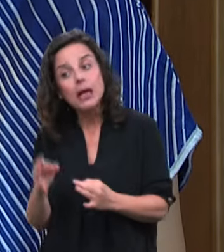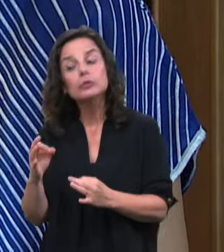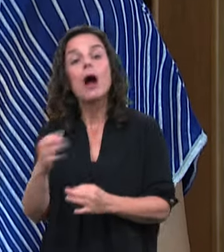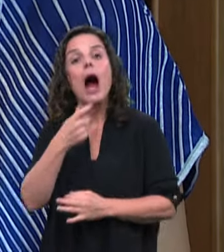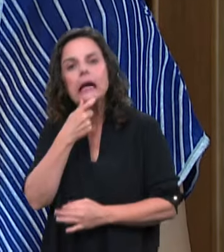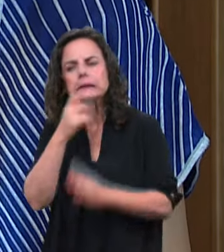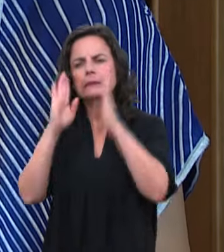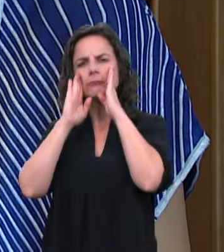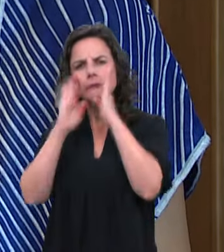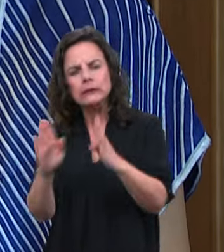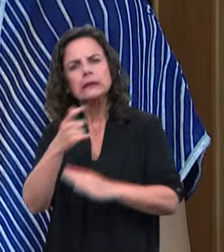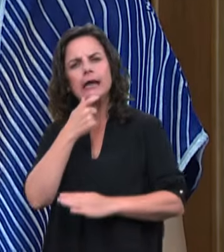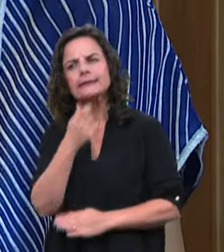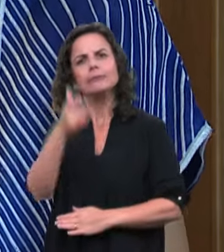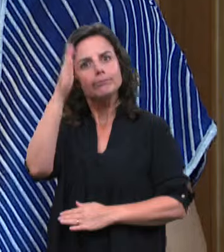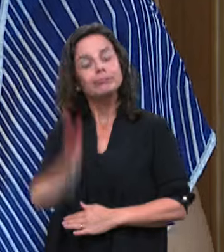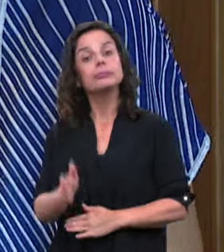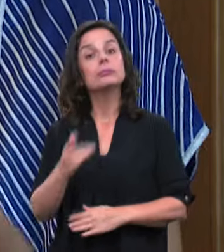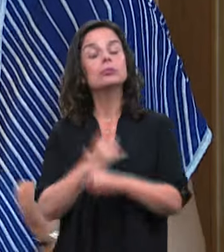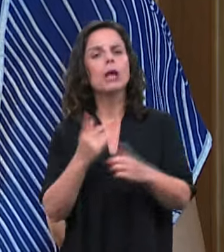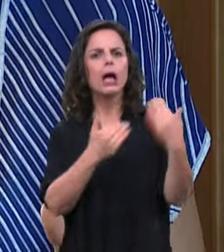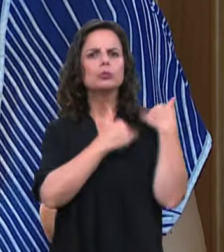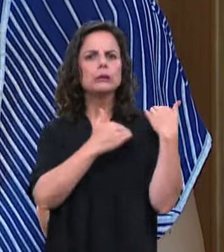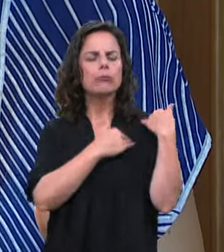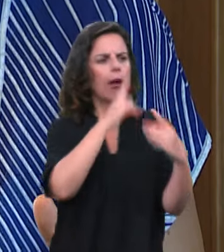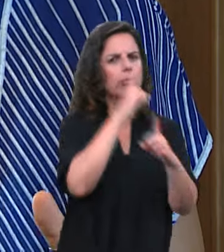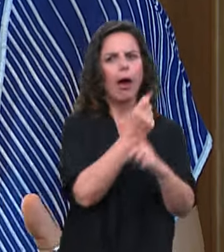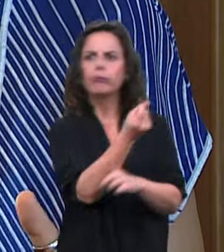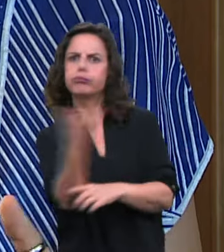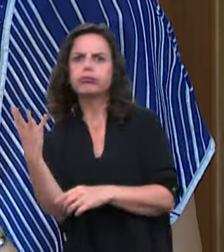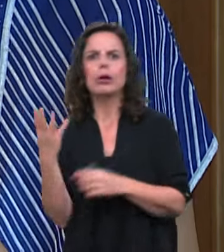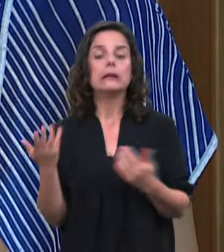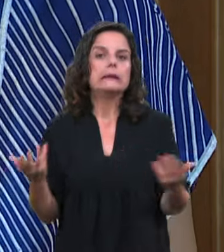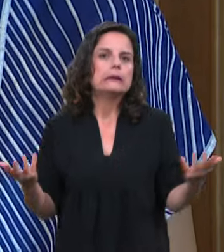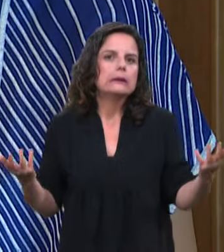e muito determinadas, porque a quantidade de responsabilidades que têm,